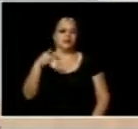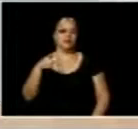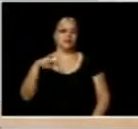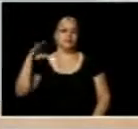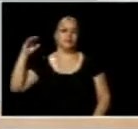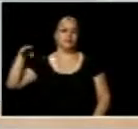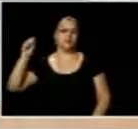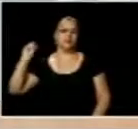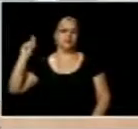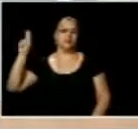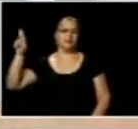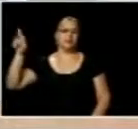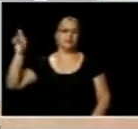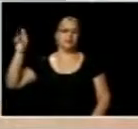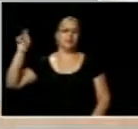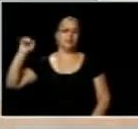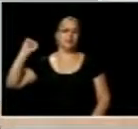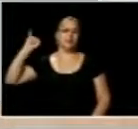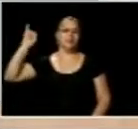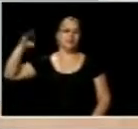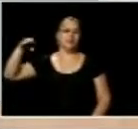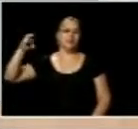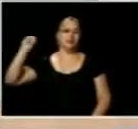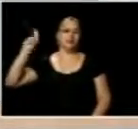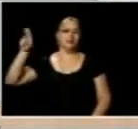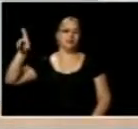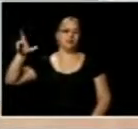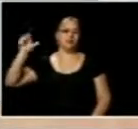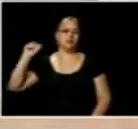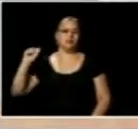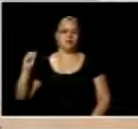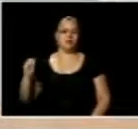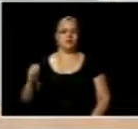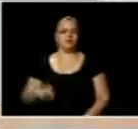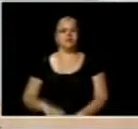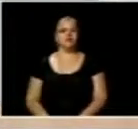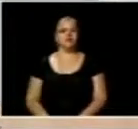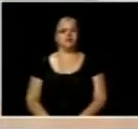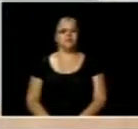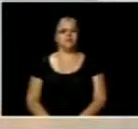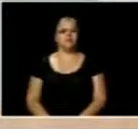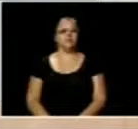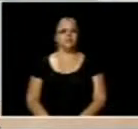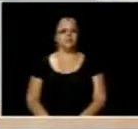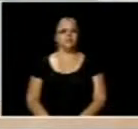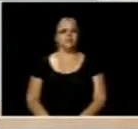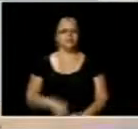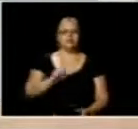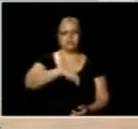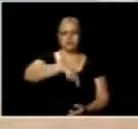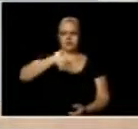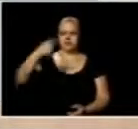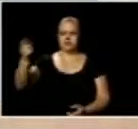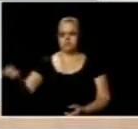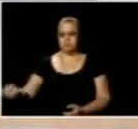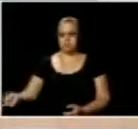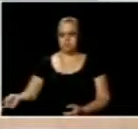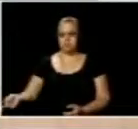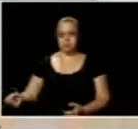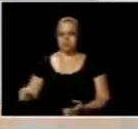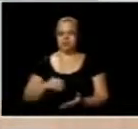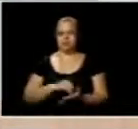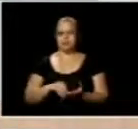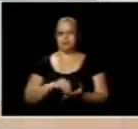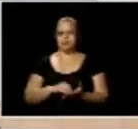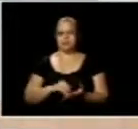currículo, mas não para a área da cultura. Pode ser para a área da comunicação social da prefeitura, que de fato também o prefeito preferiu gastar próximo de